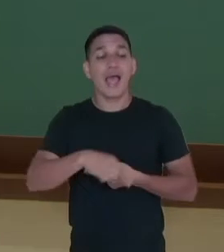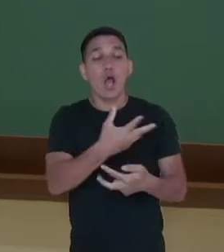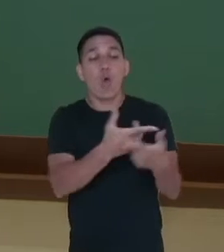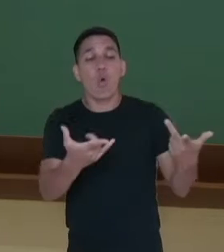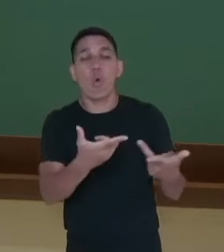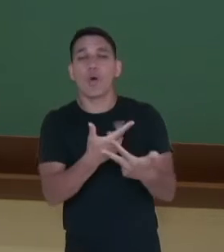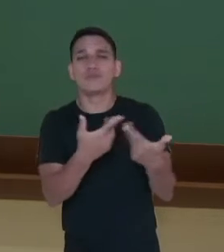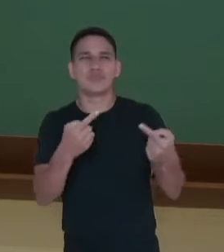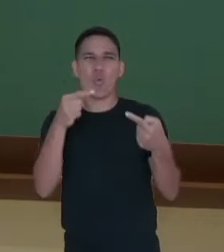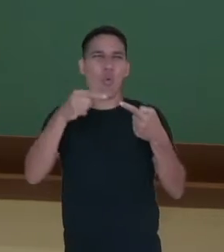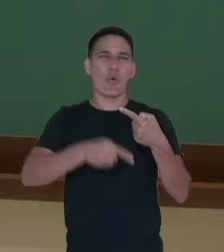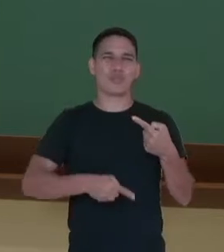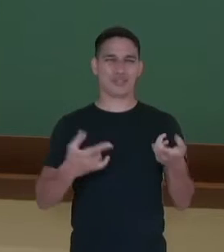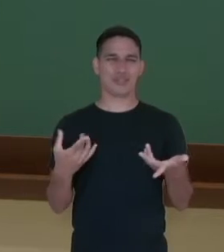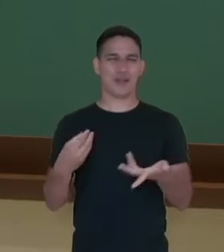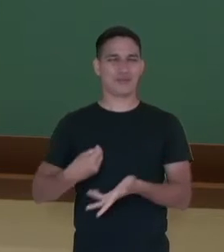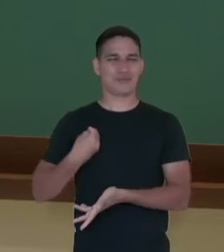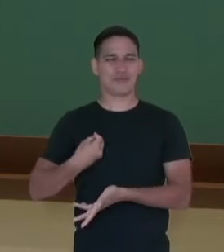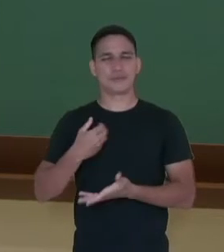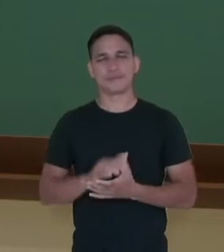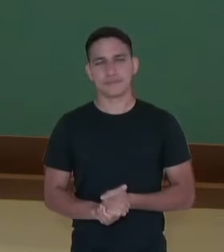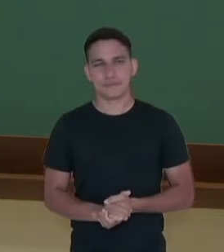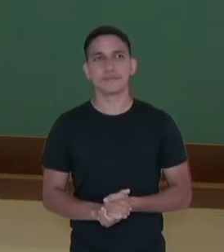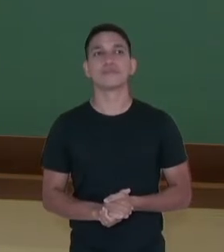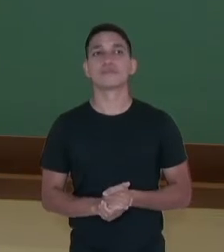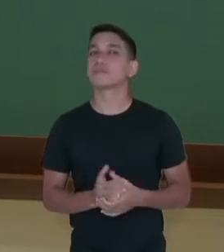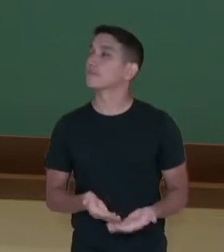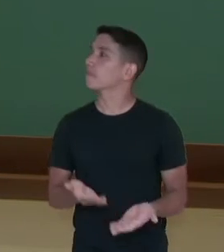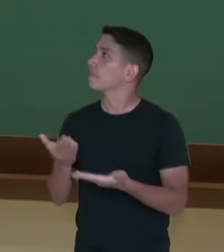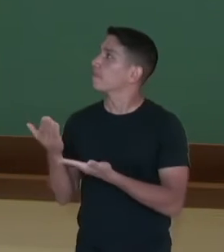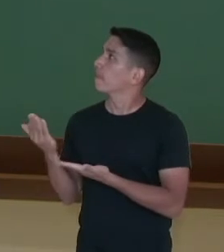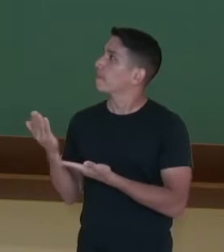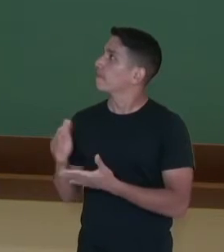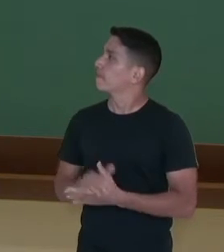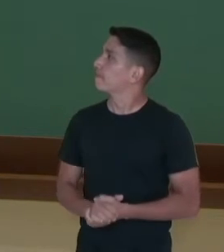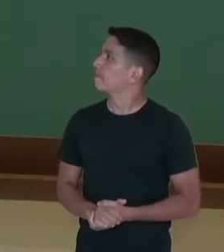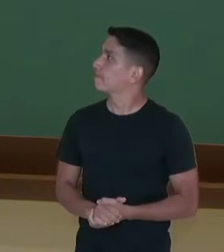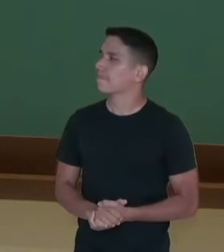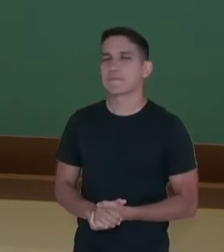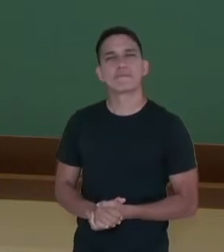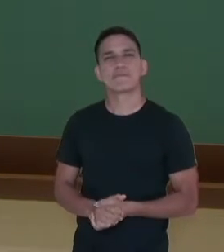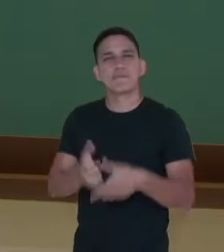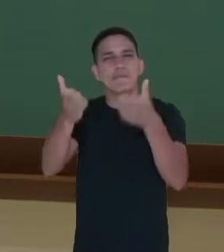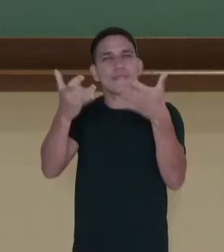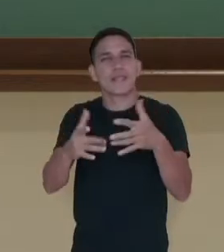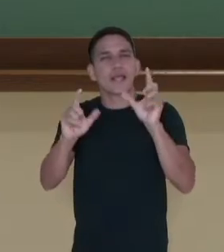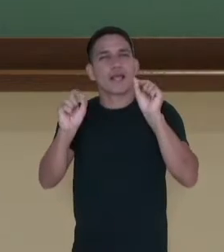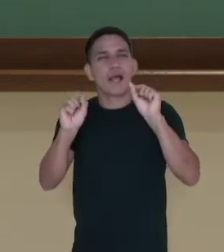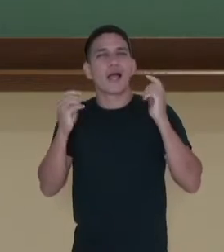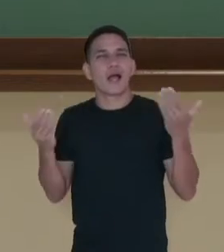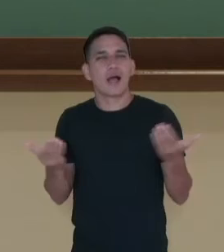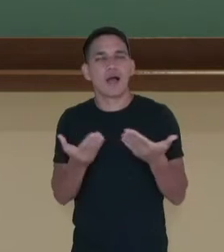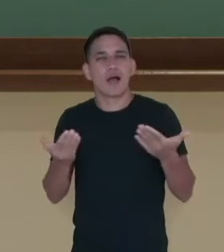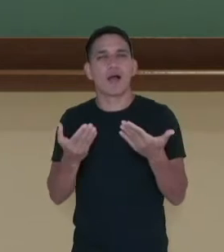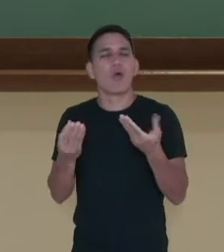picotear, ok? Qual a função de los folhetos? Vamos falar um pouquinho aqui então